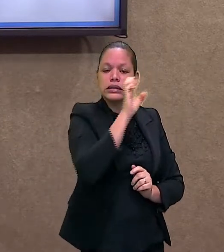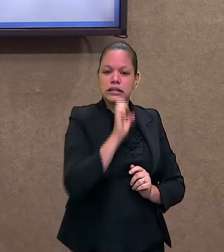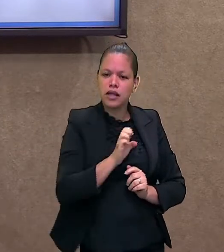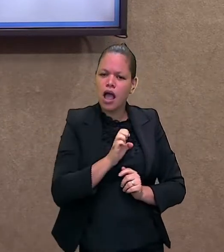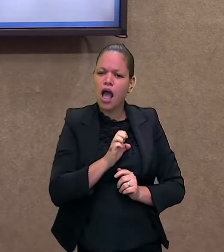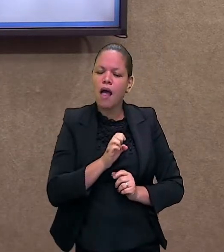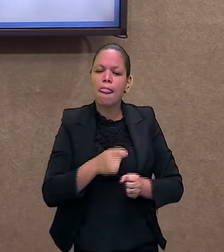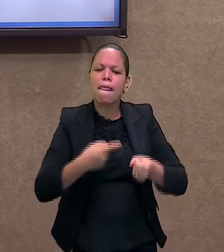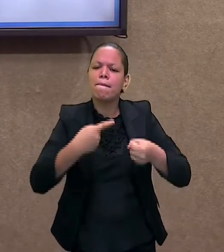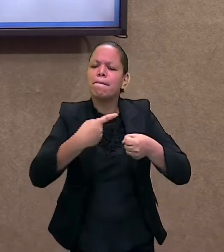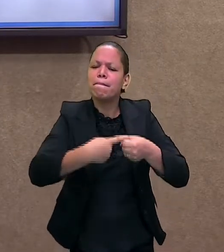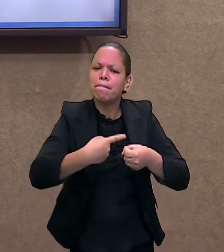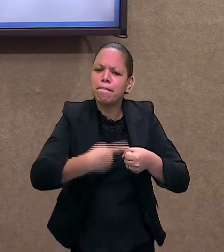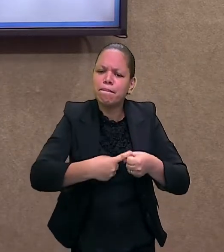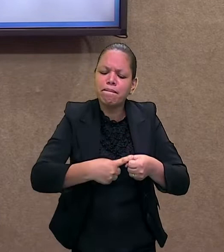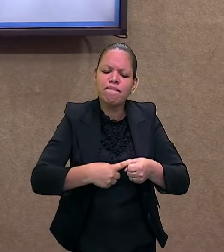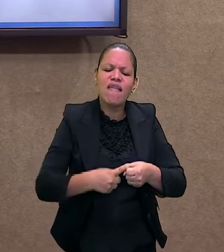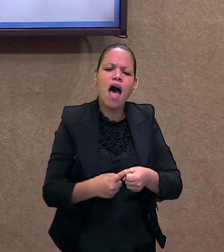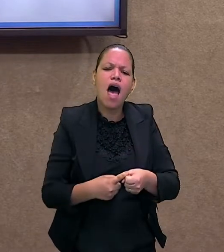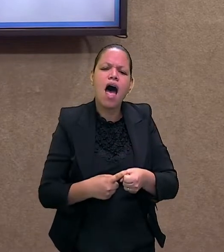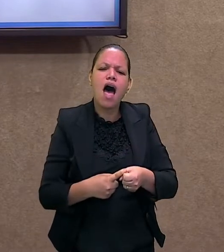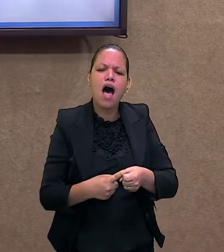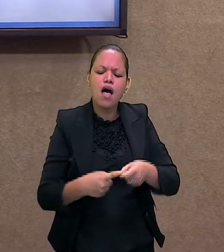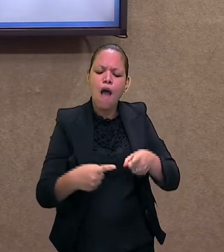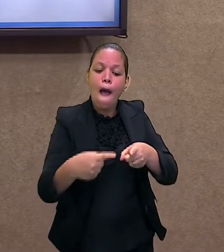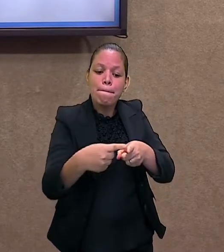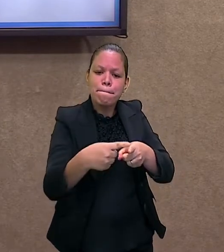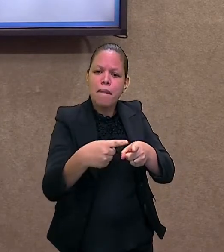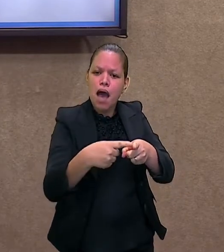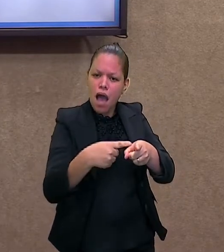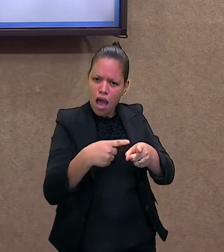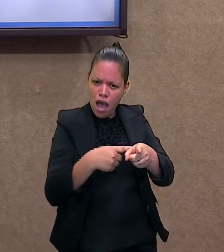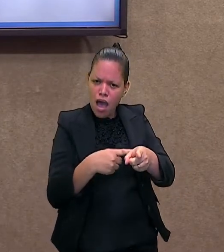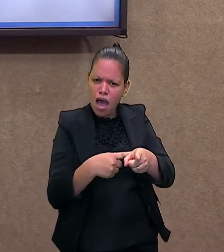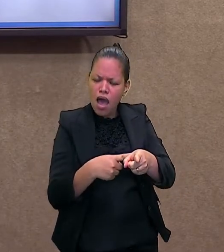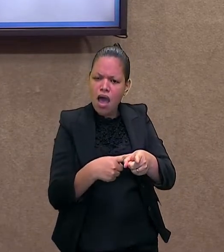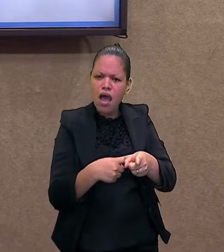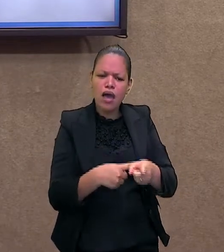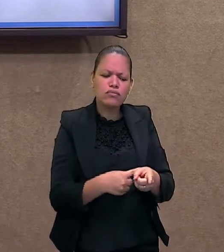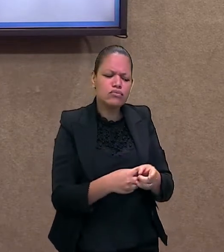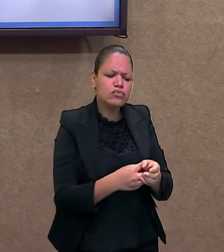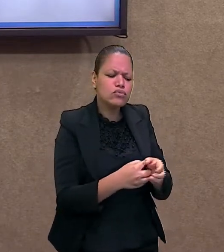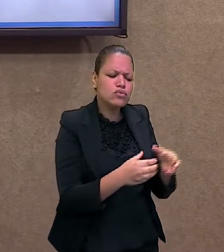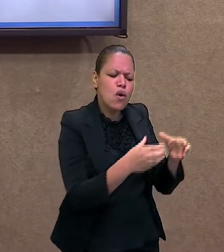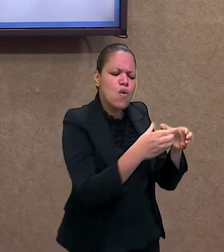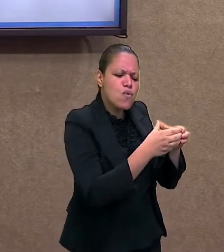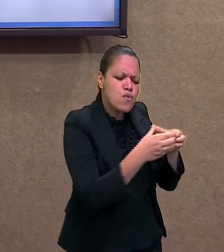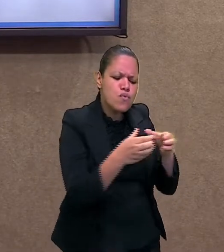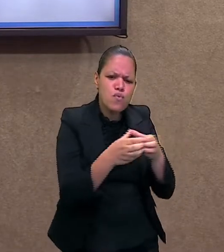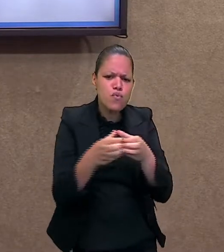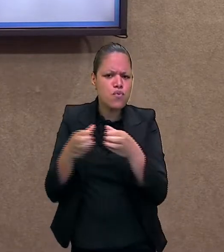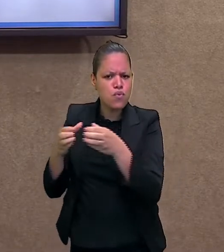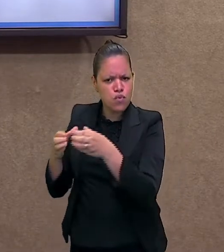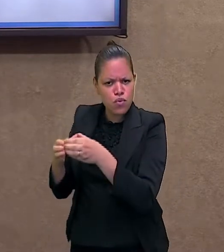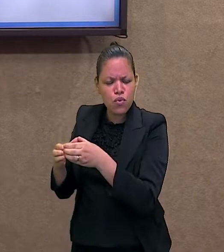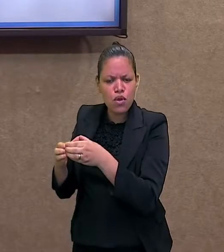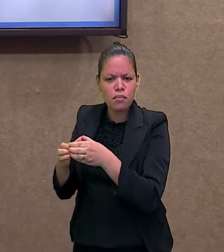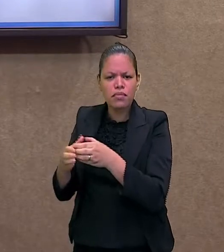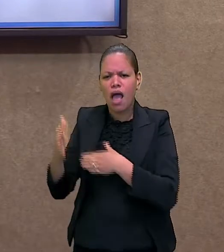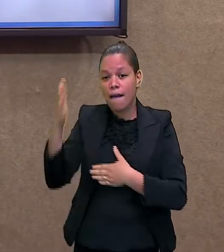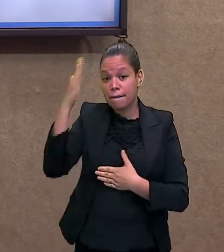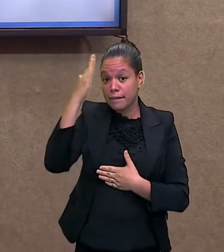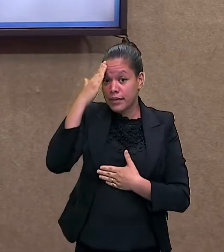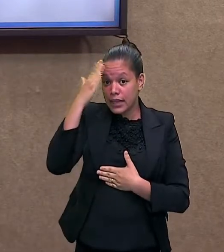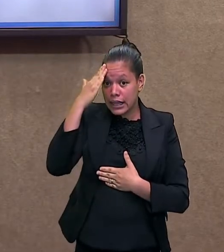ruas, distritos. Então, nesse momento, nós vamos entender que quais são as 5 regiões brasileiras. Então, nesse